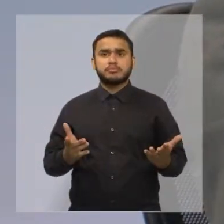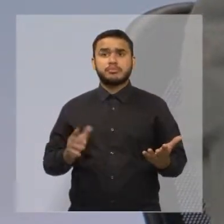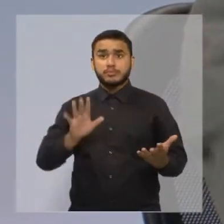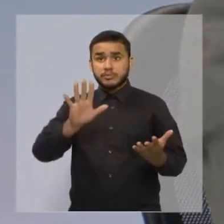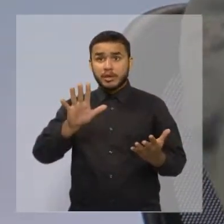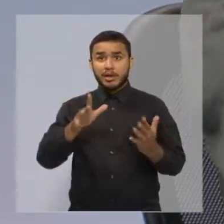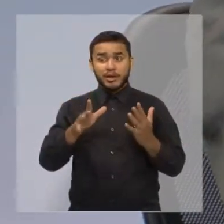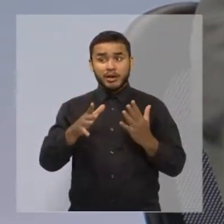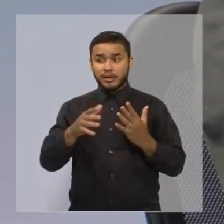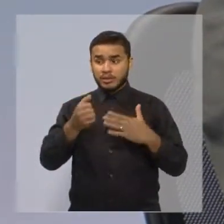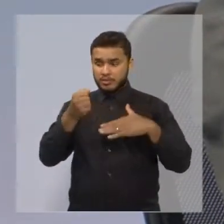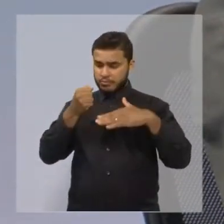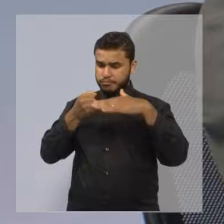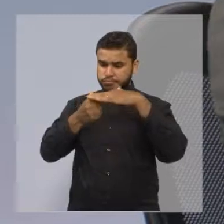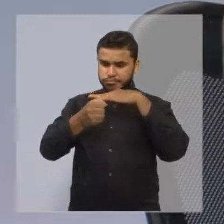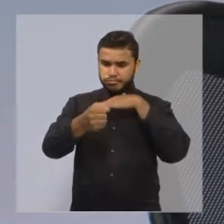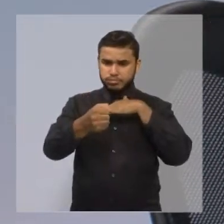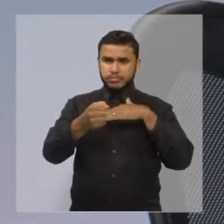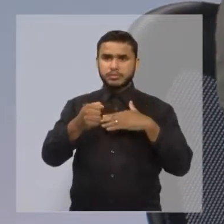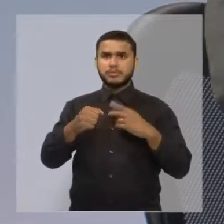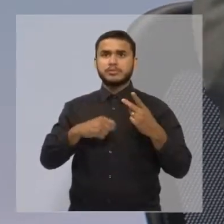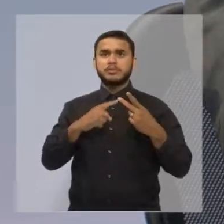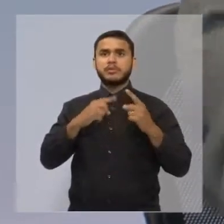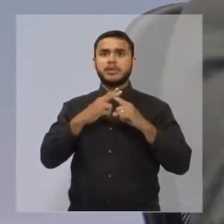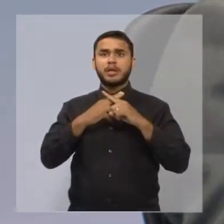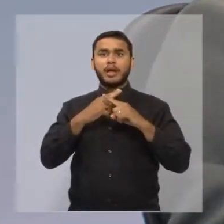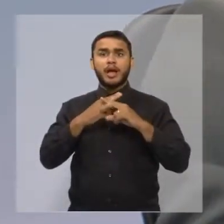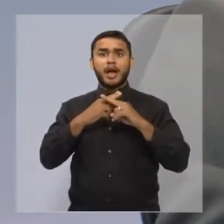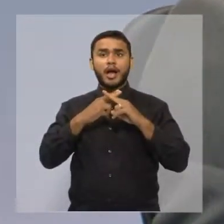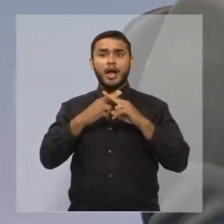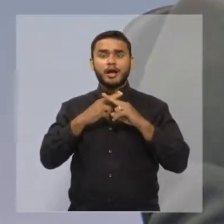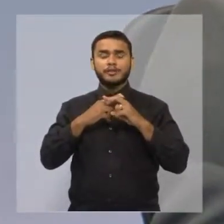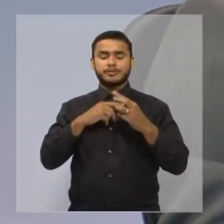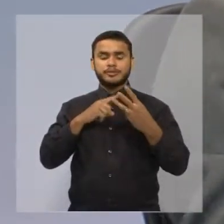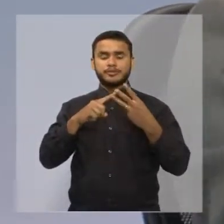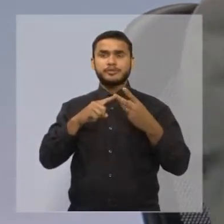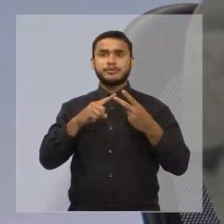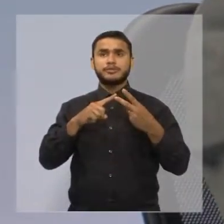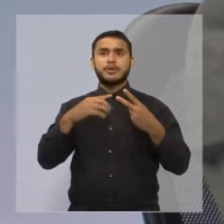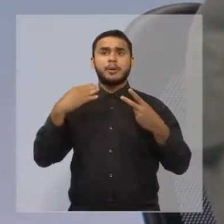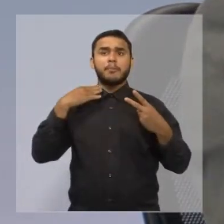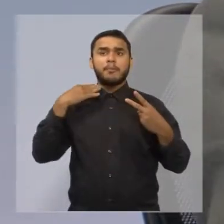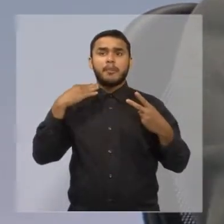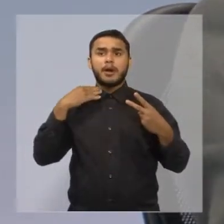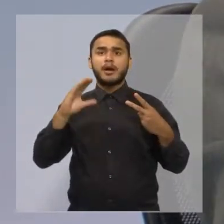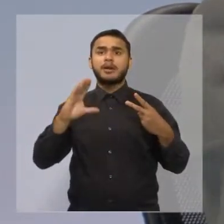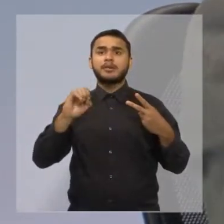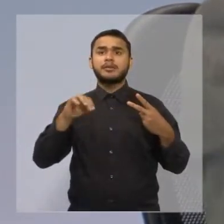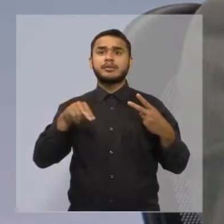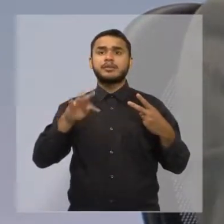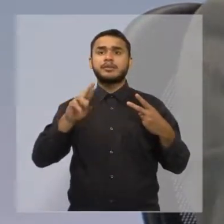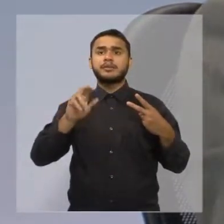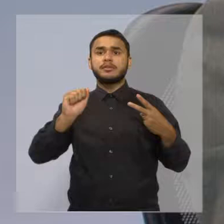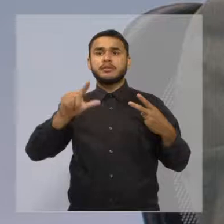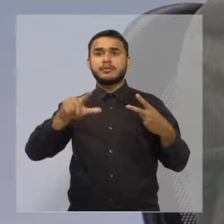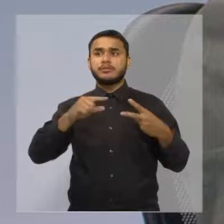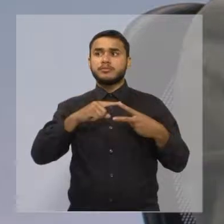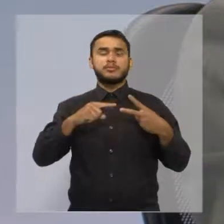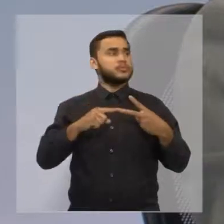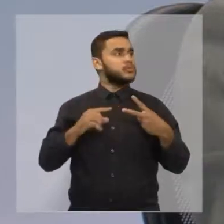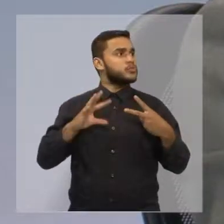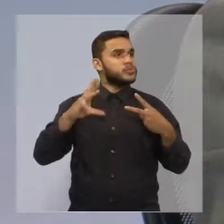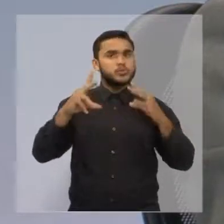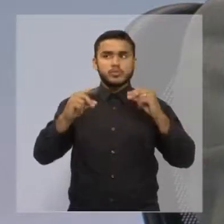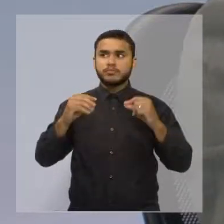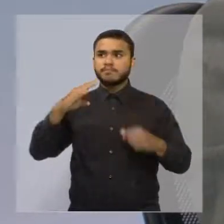sem o menor preparo técnico para funções técnicas, Caixa Econômica, Banco Central. Né? Então, a gente está diante de uma governança,